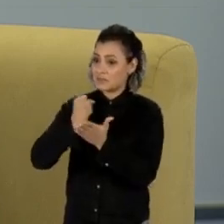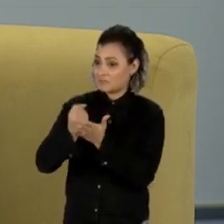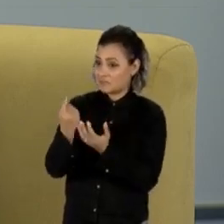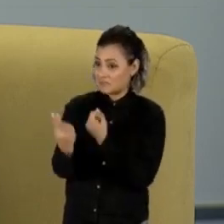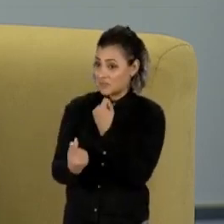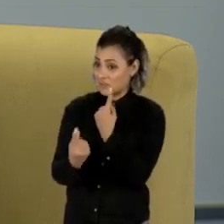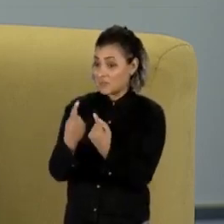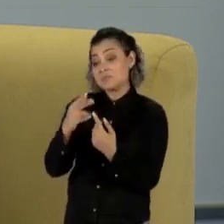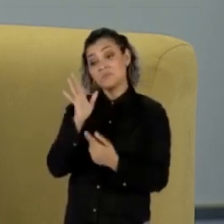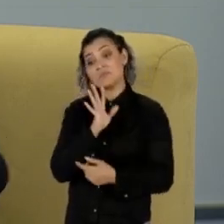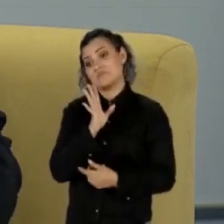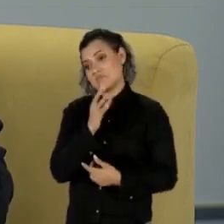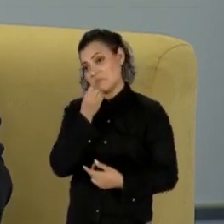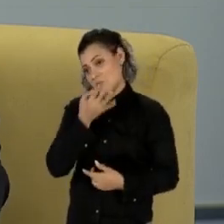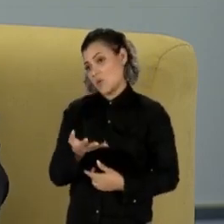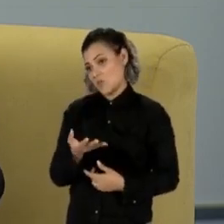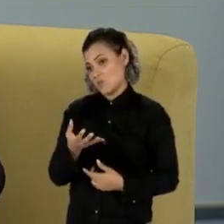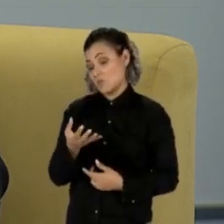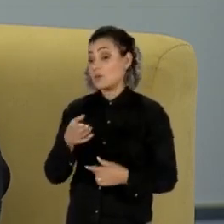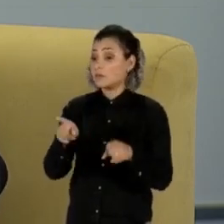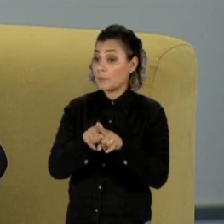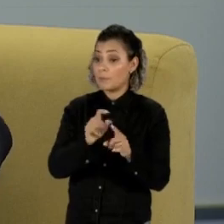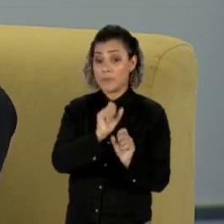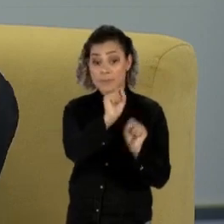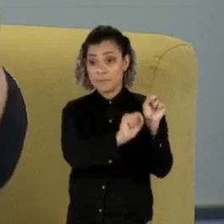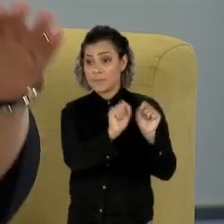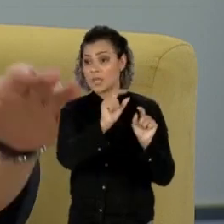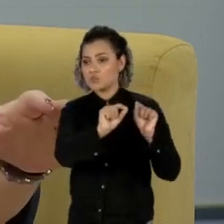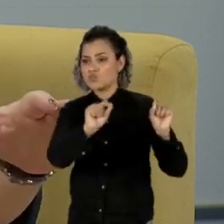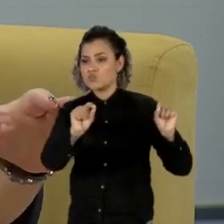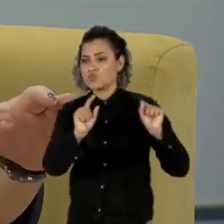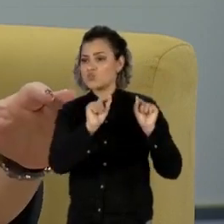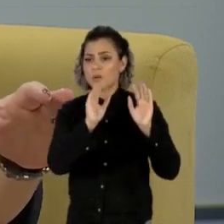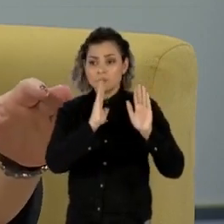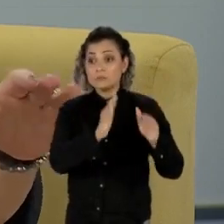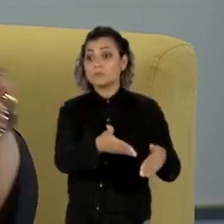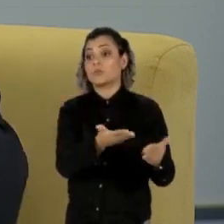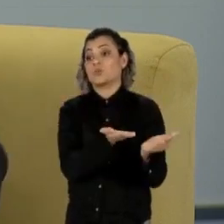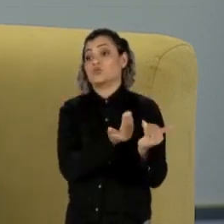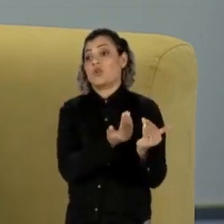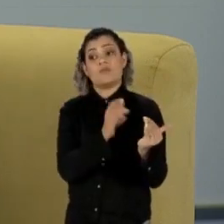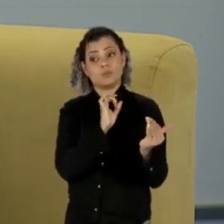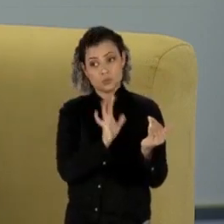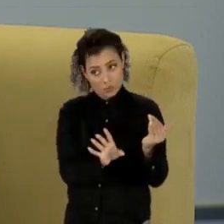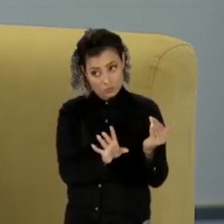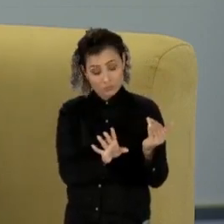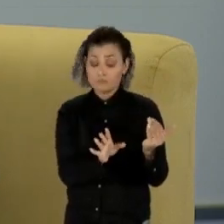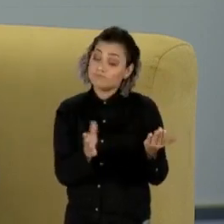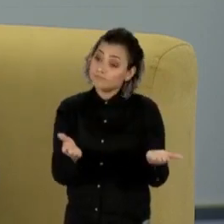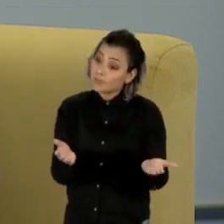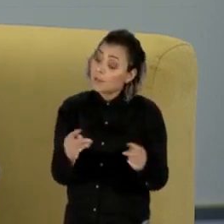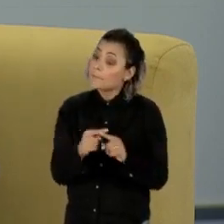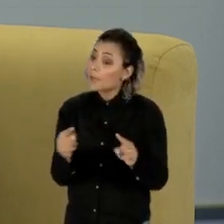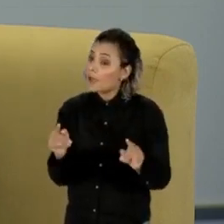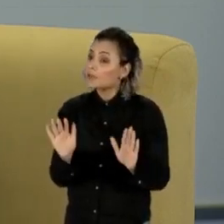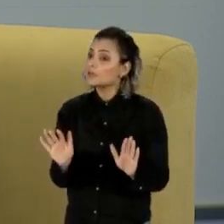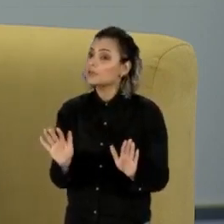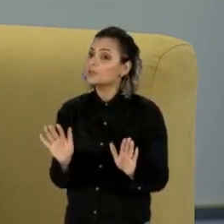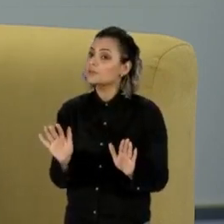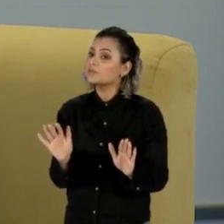que é bem bacana outras empresas ainda estão focando apenas em jovens e não é